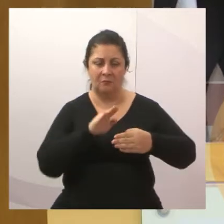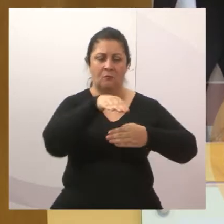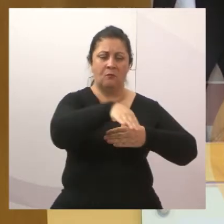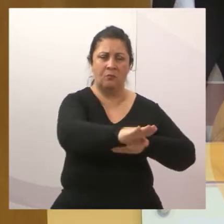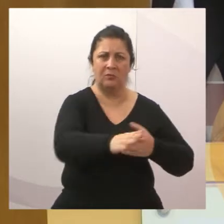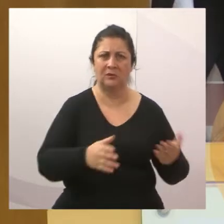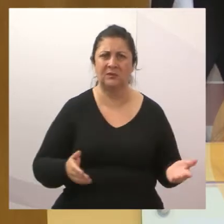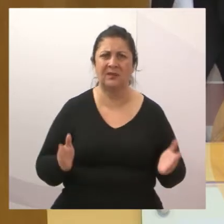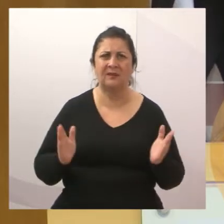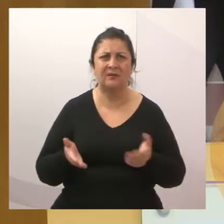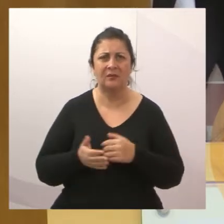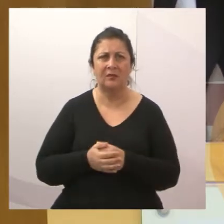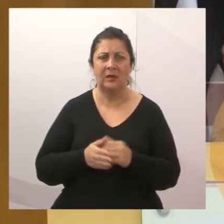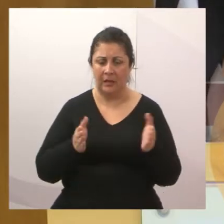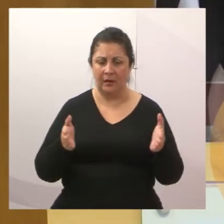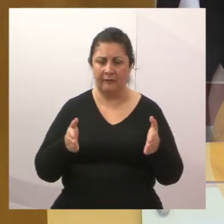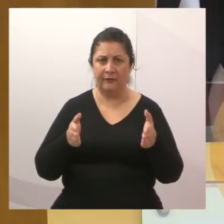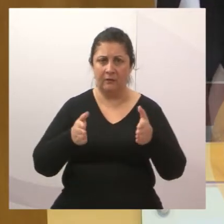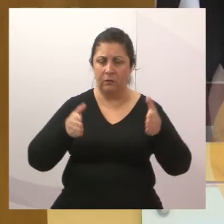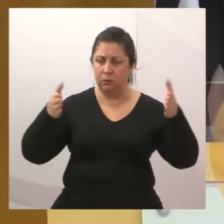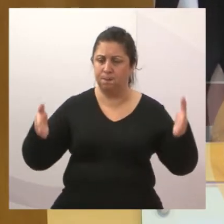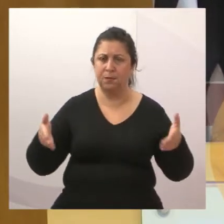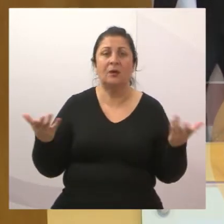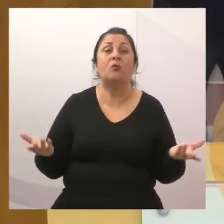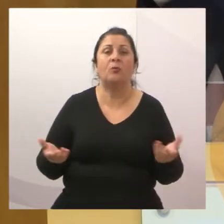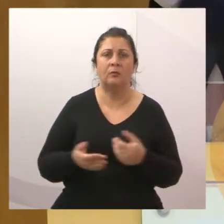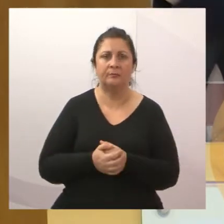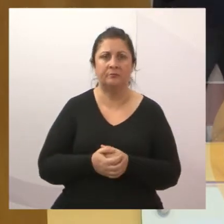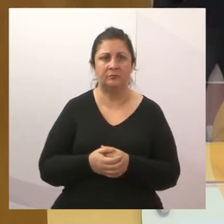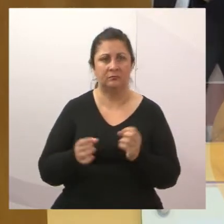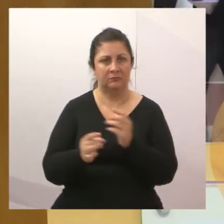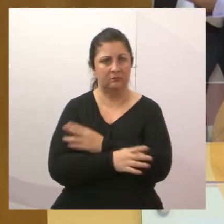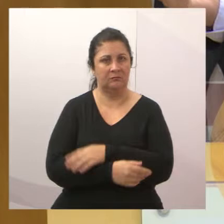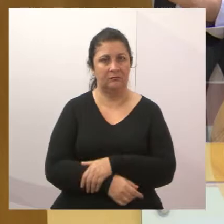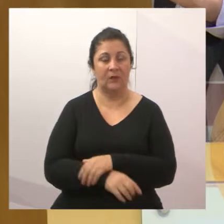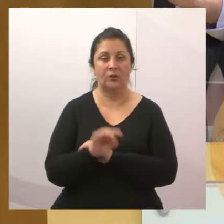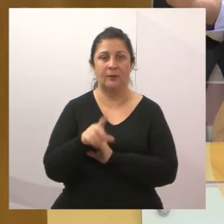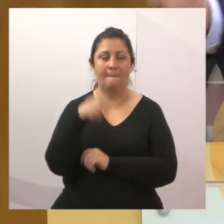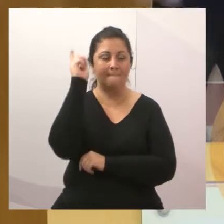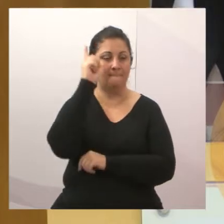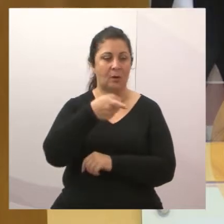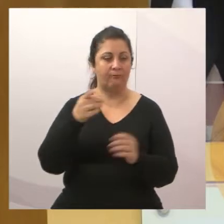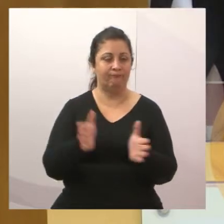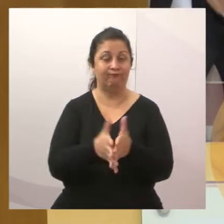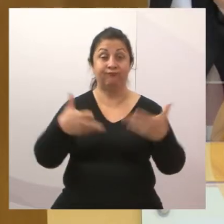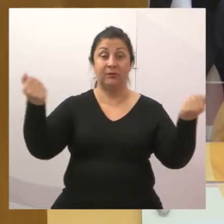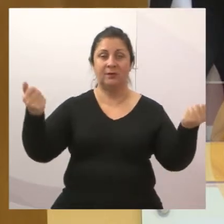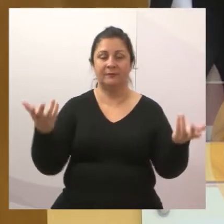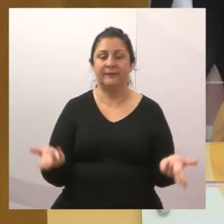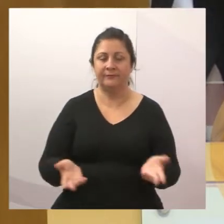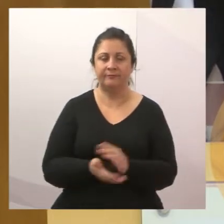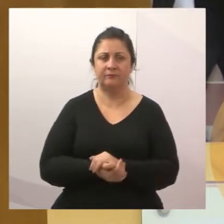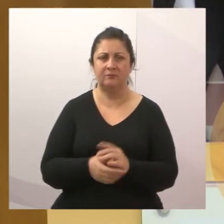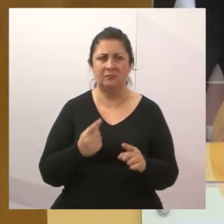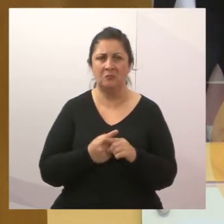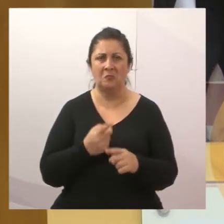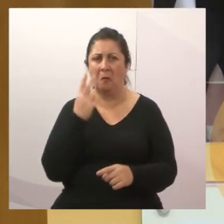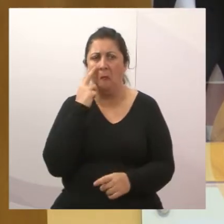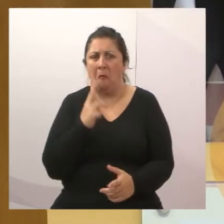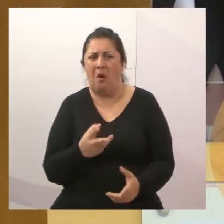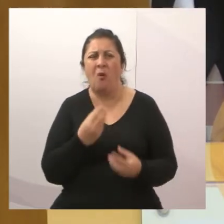Humberto Alencar de Castelo Branco, terminar a Davilino? Só se tiver varinha mágica, porque não é possível do ponto de